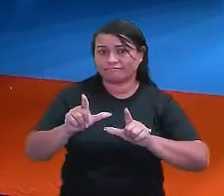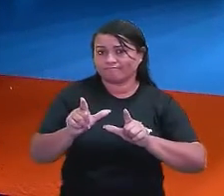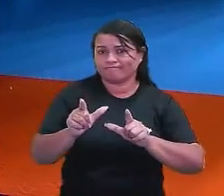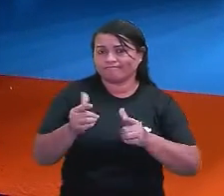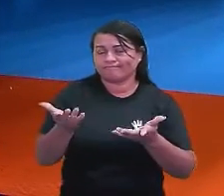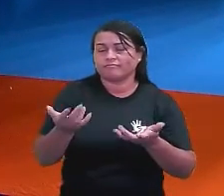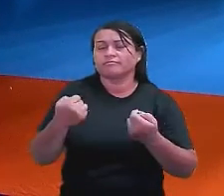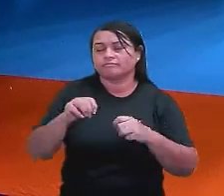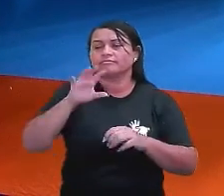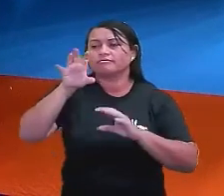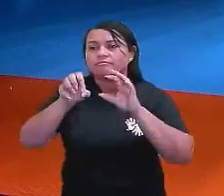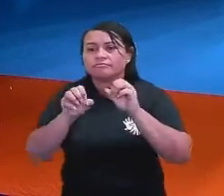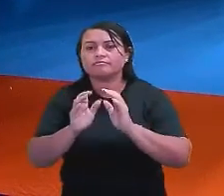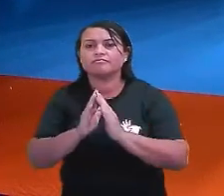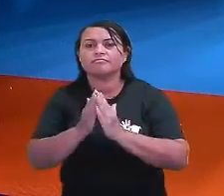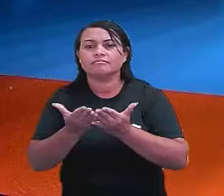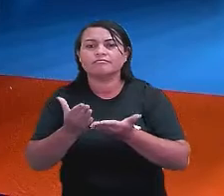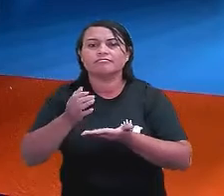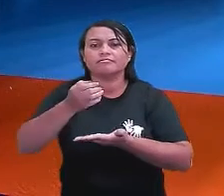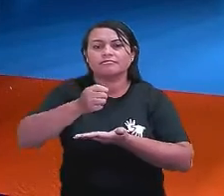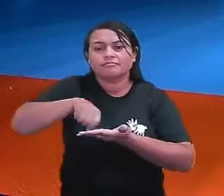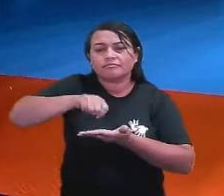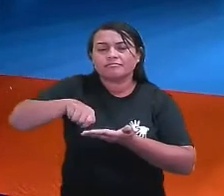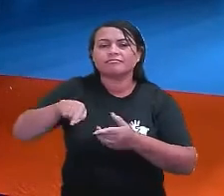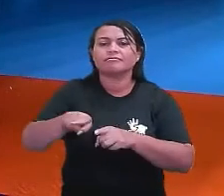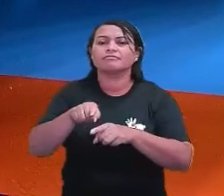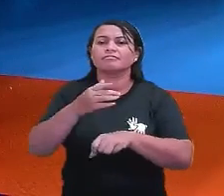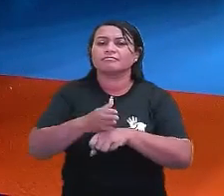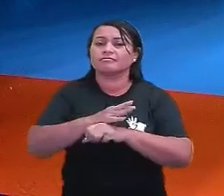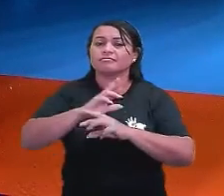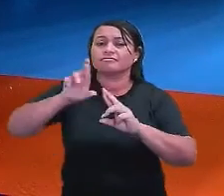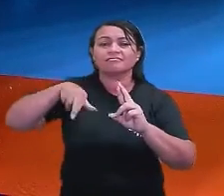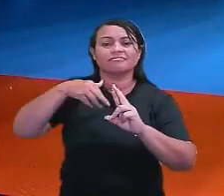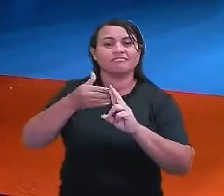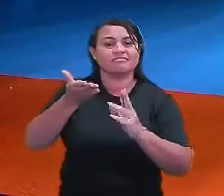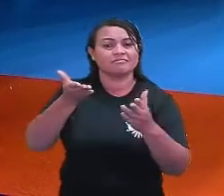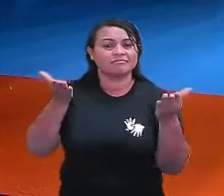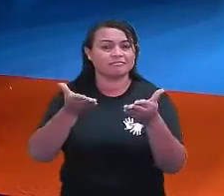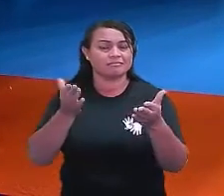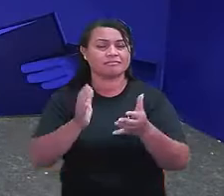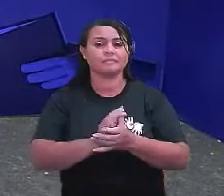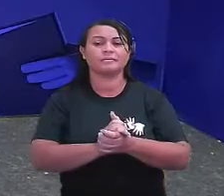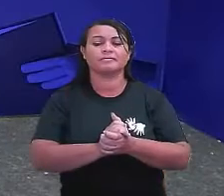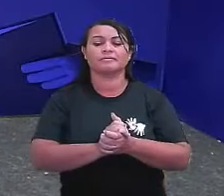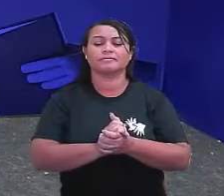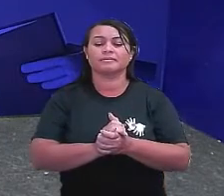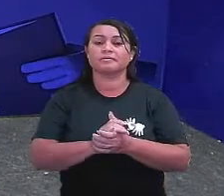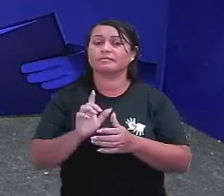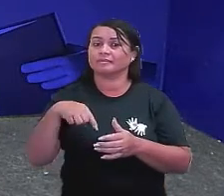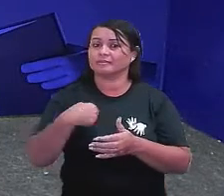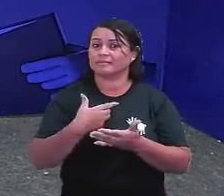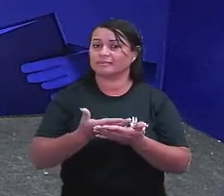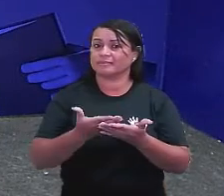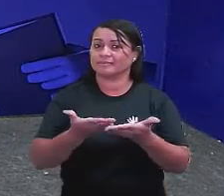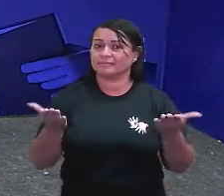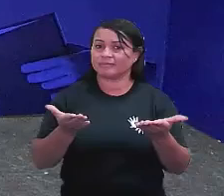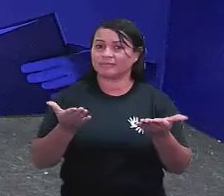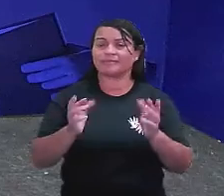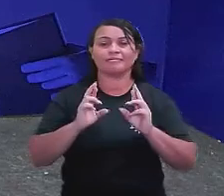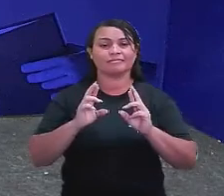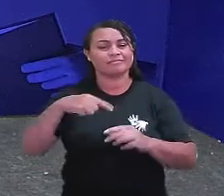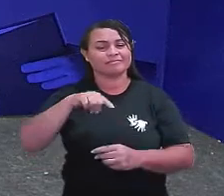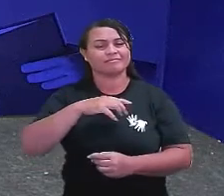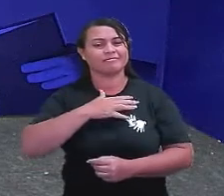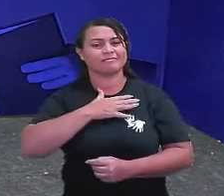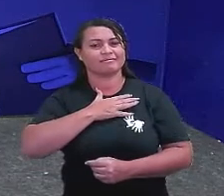caderninho e praticar, tá certo? Essas são as nossas referências hoje e essa foi a nossa aula de hoje. Eu espero que